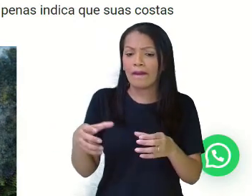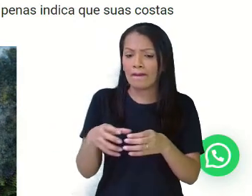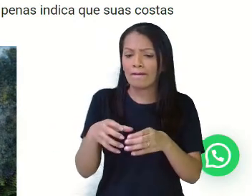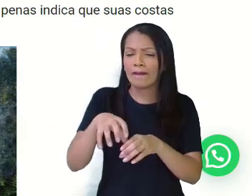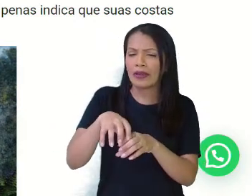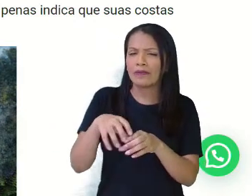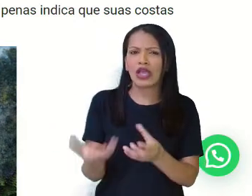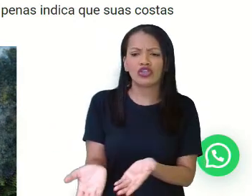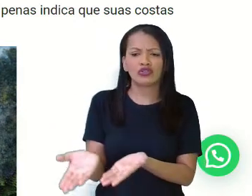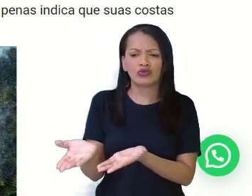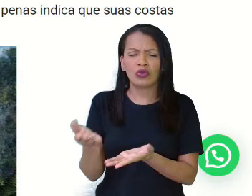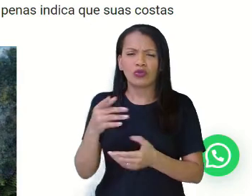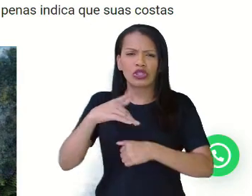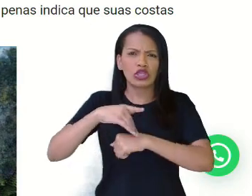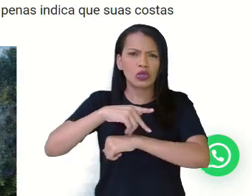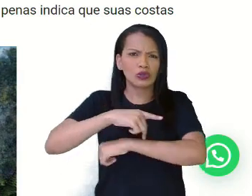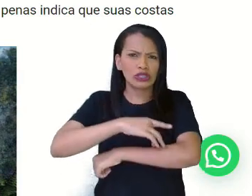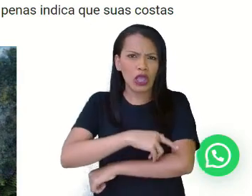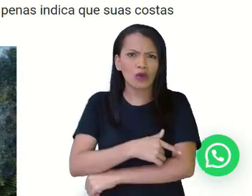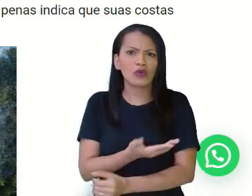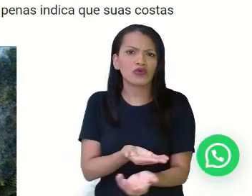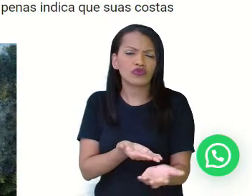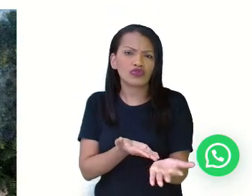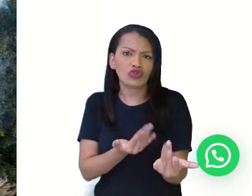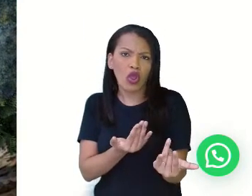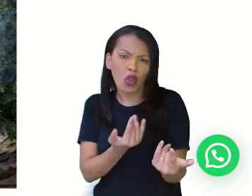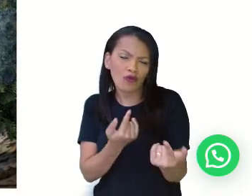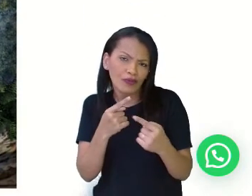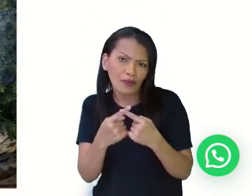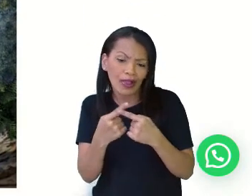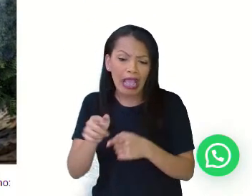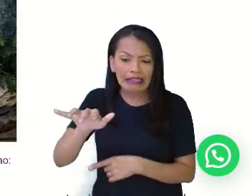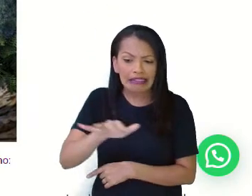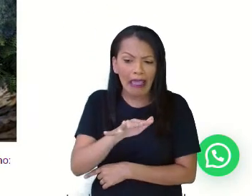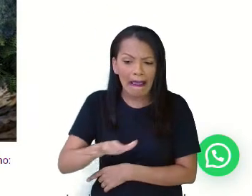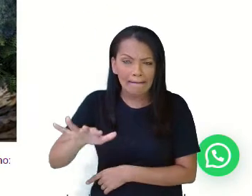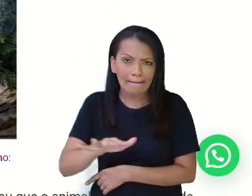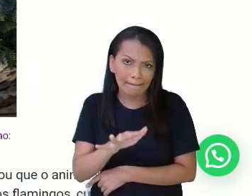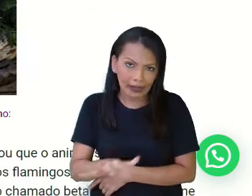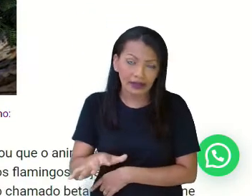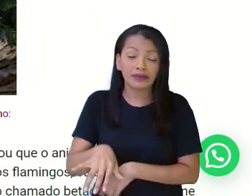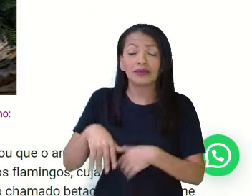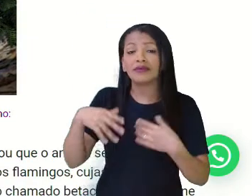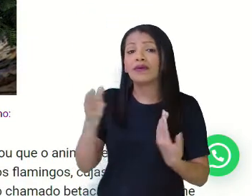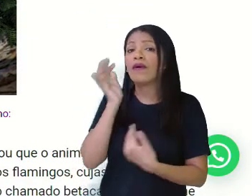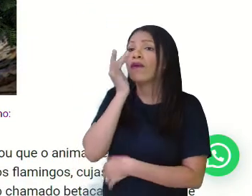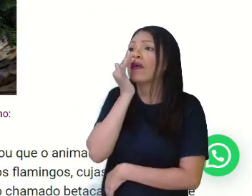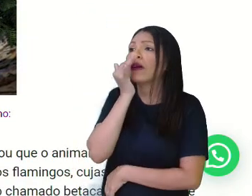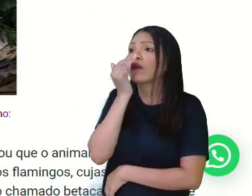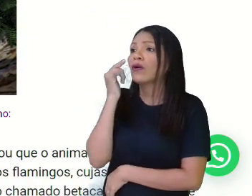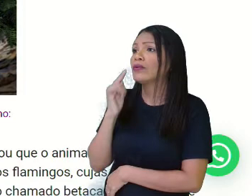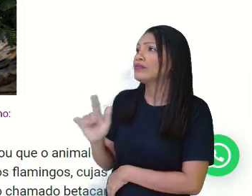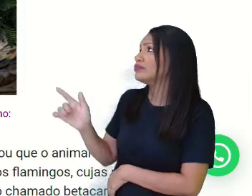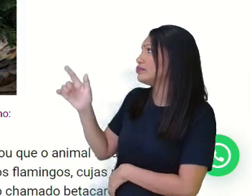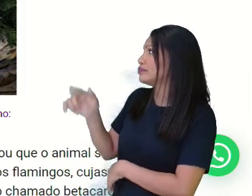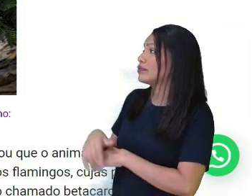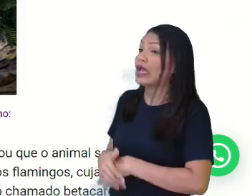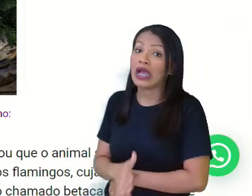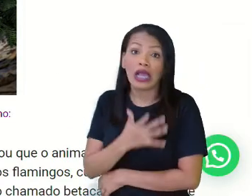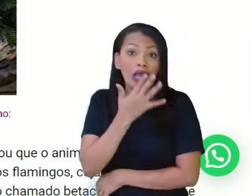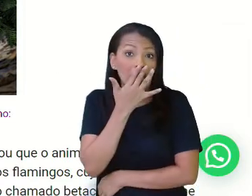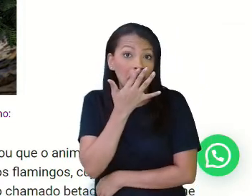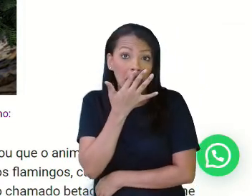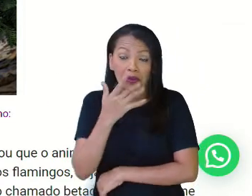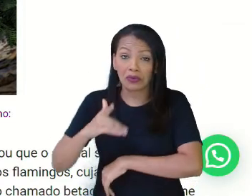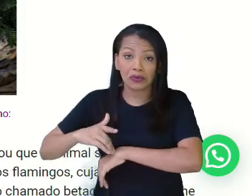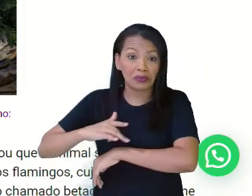dinossauro jovem, com características de plumagem de adulto. E a cor? Qual seria a cor desse dino, hein, gente? A cor do dinossauro